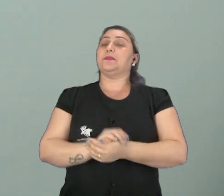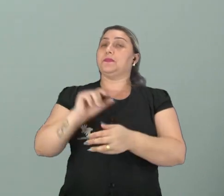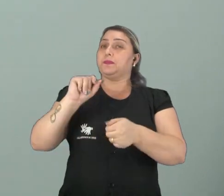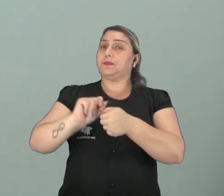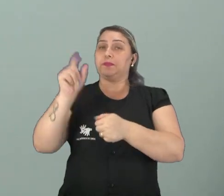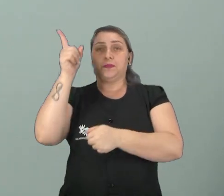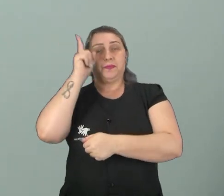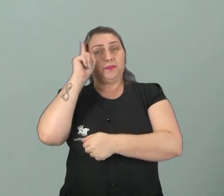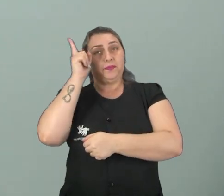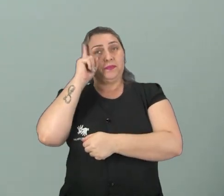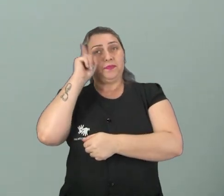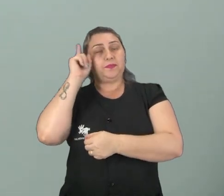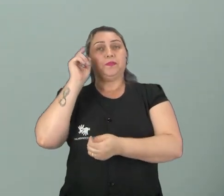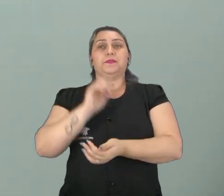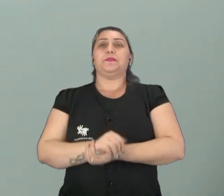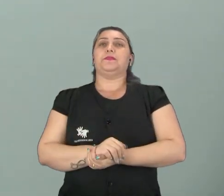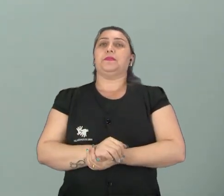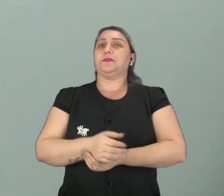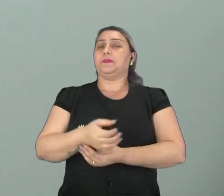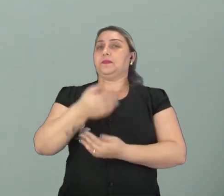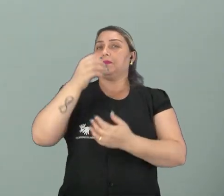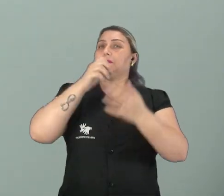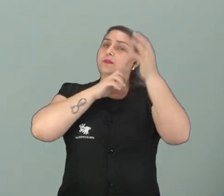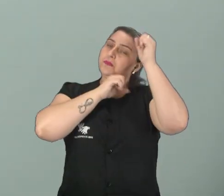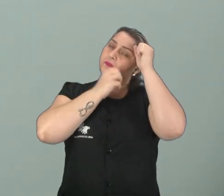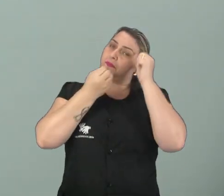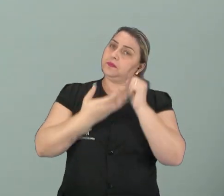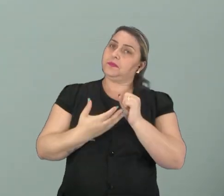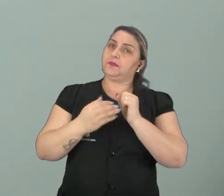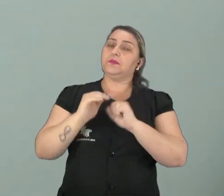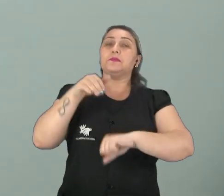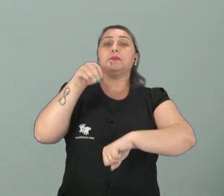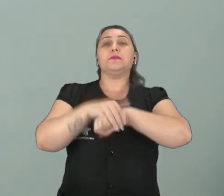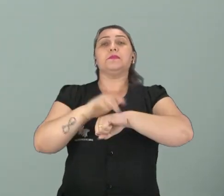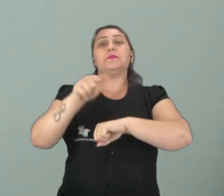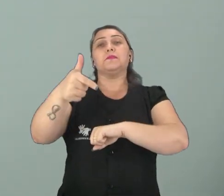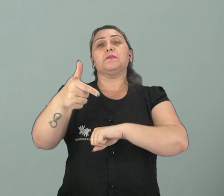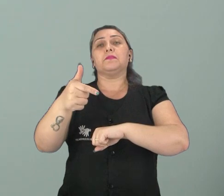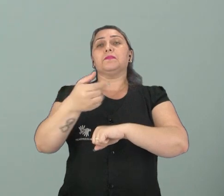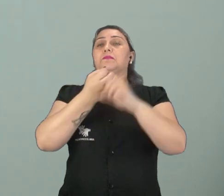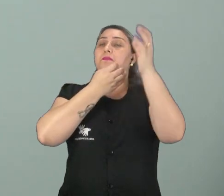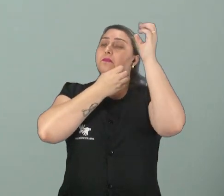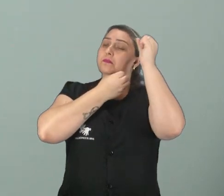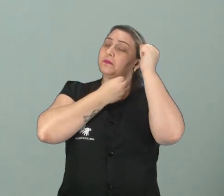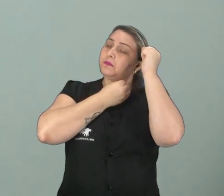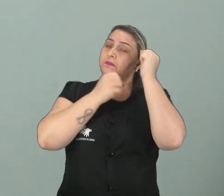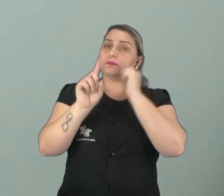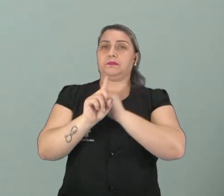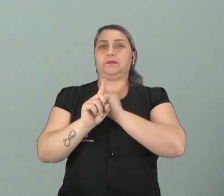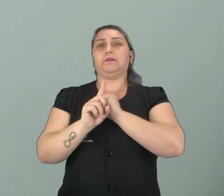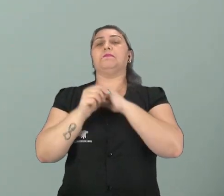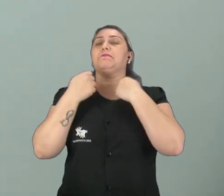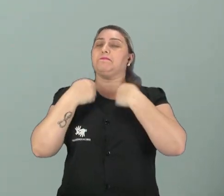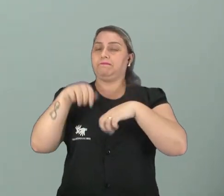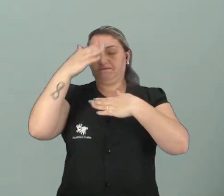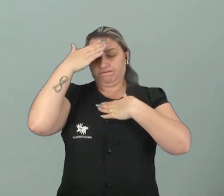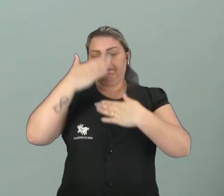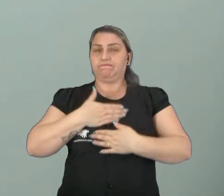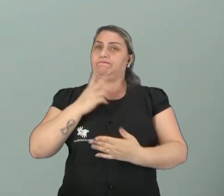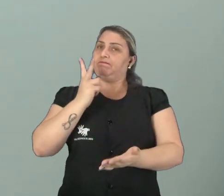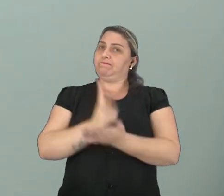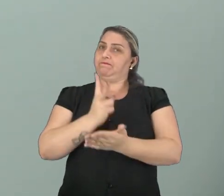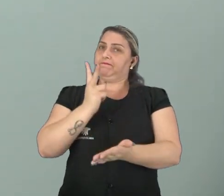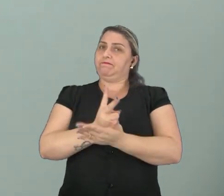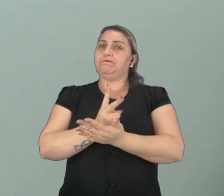né, diariamente. Não é algo que você, vou dormir bem uma noite e na outra já não vou. Não é assim. Tem que dar o devido repouso para o seu corpo